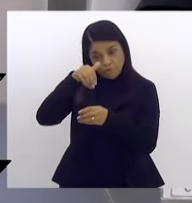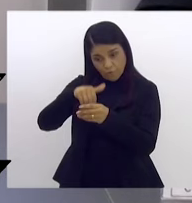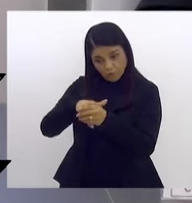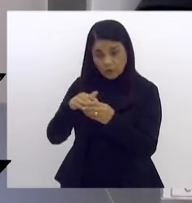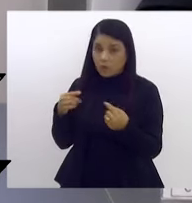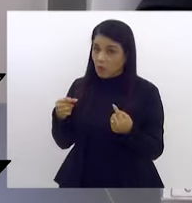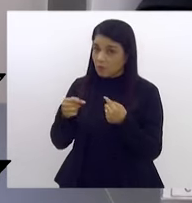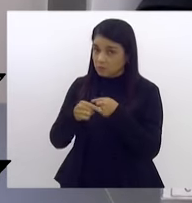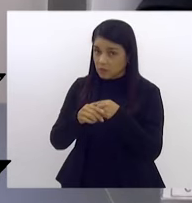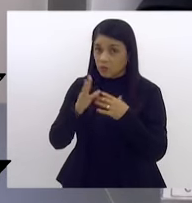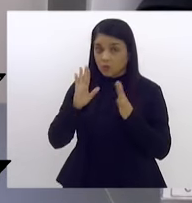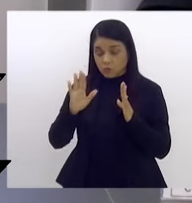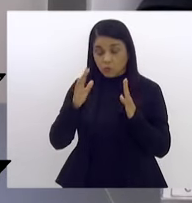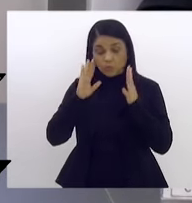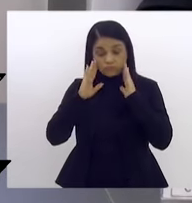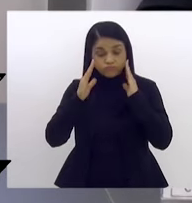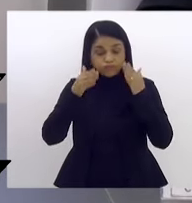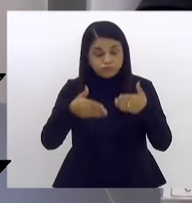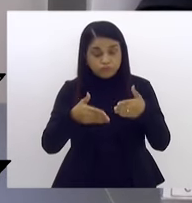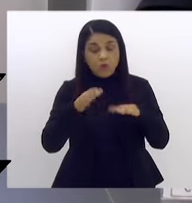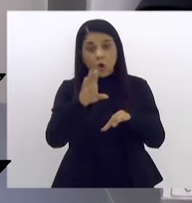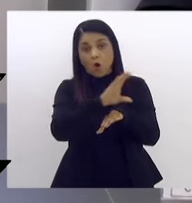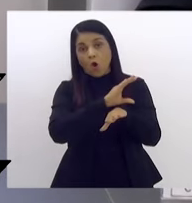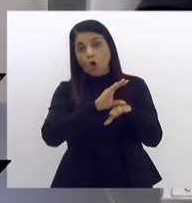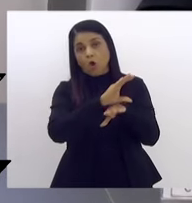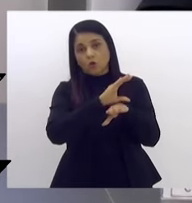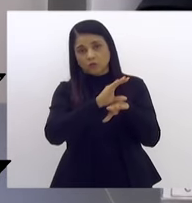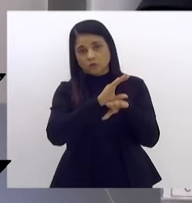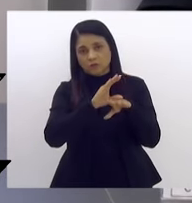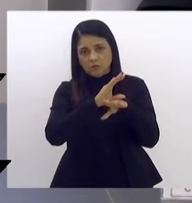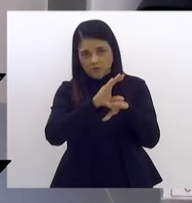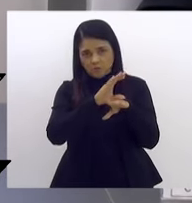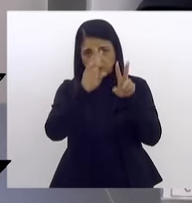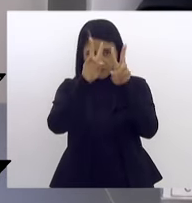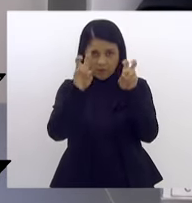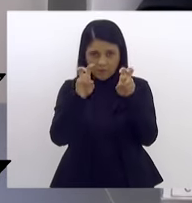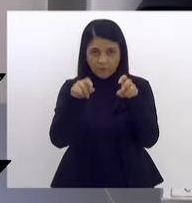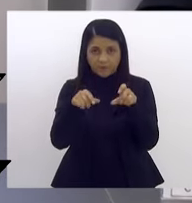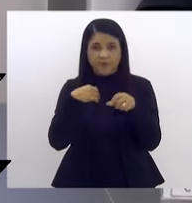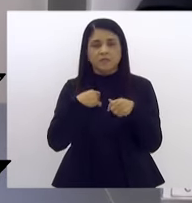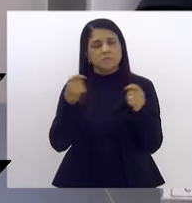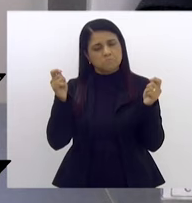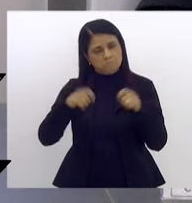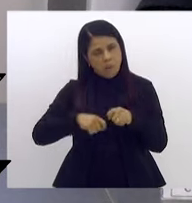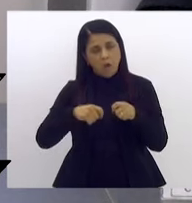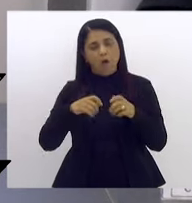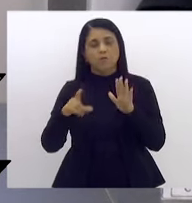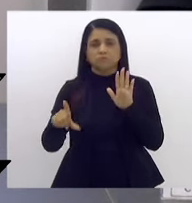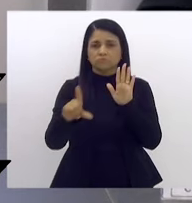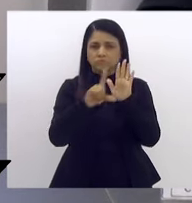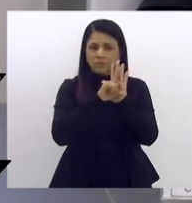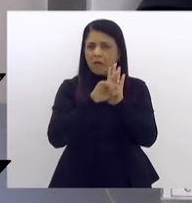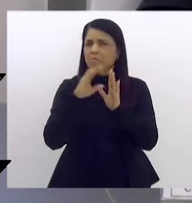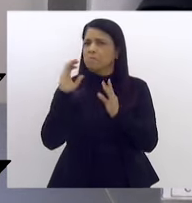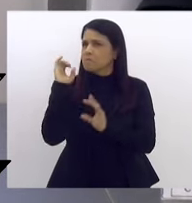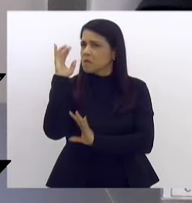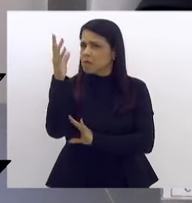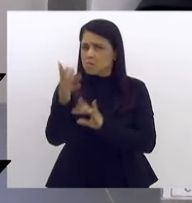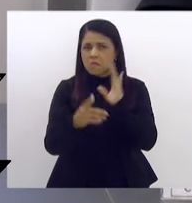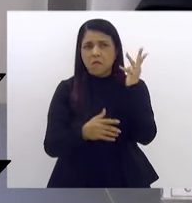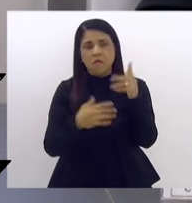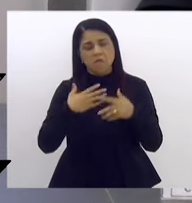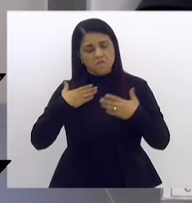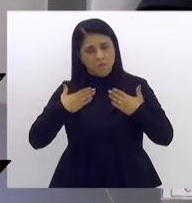atendo exclusivamente à questão Constitucional a gente pode a gente pode legislar sobre me por outro lado me alegra muito essa discussão primeiro que